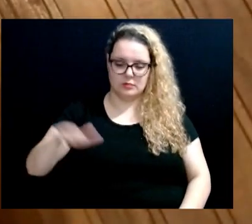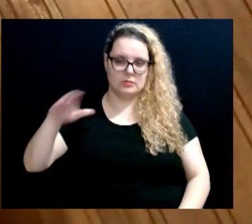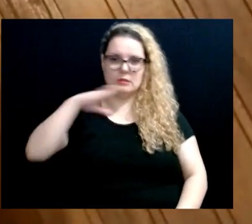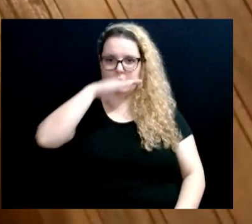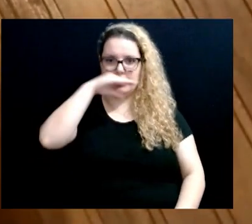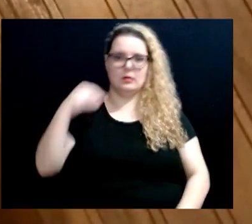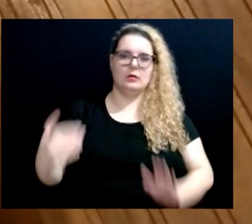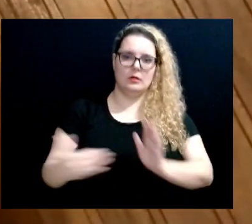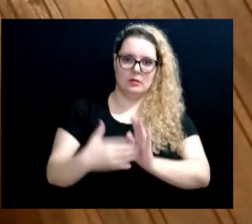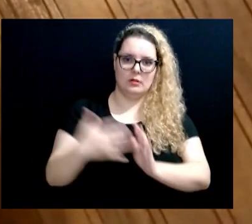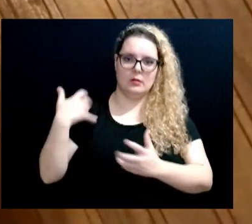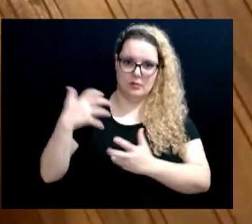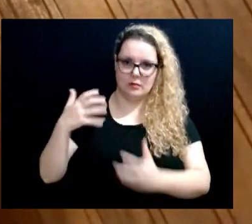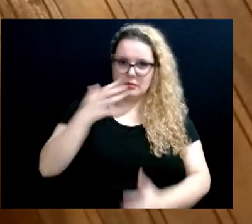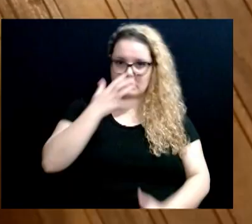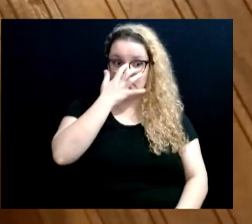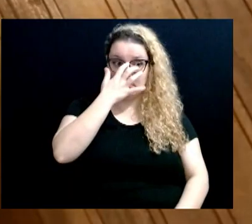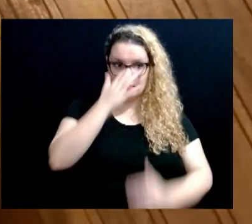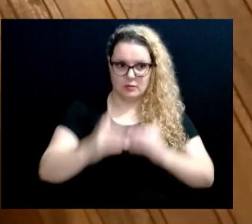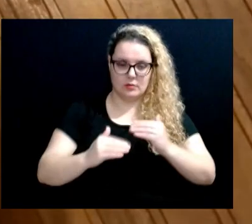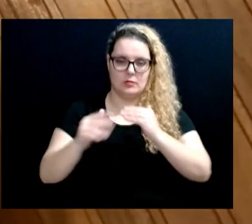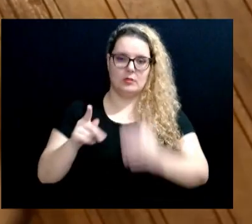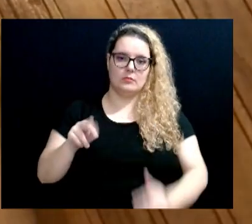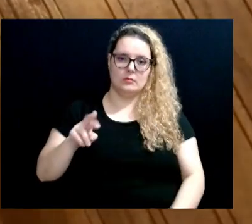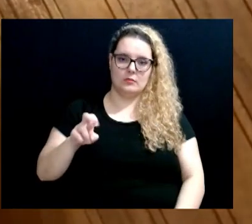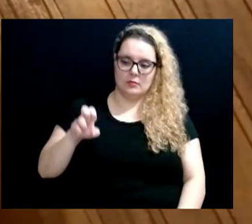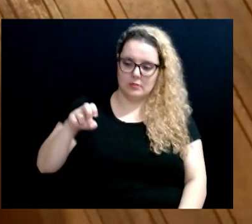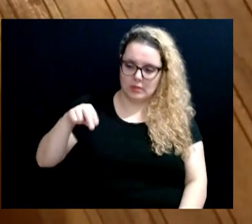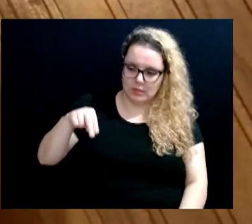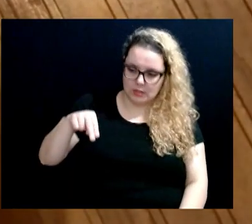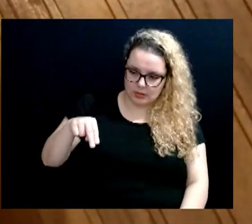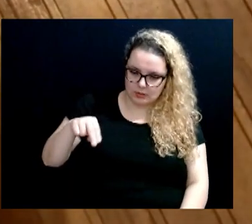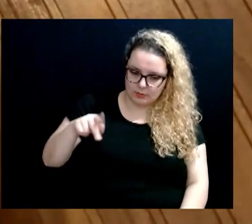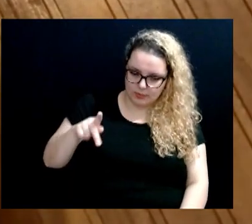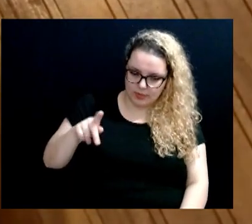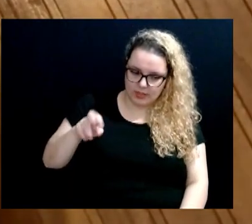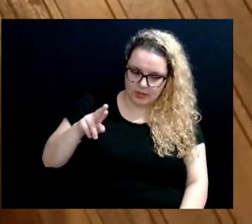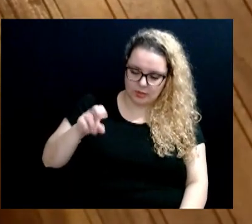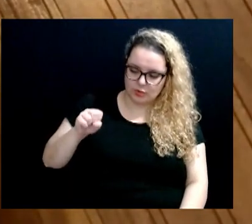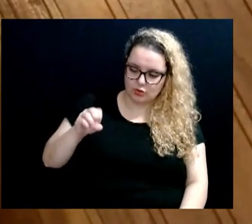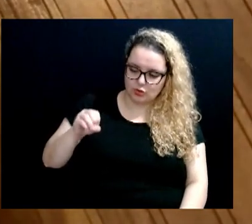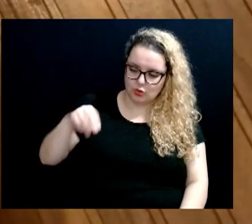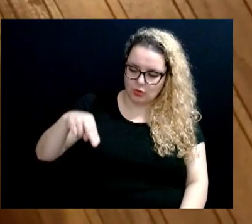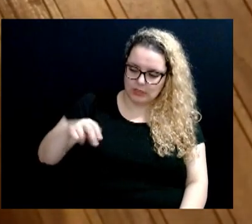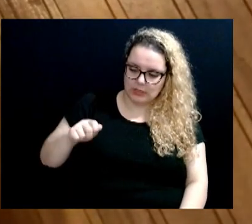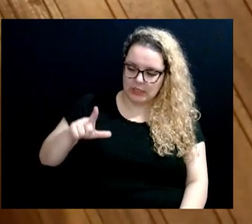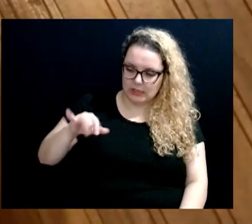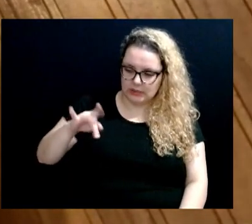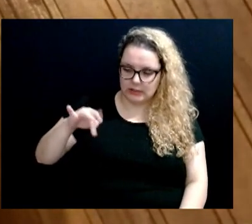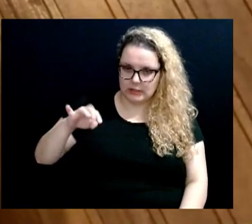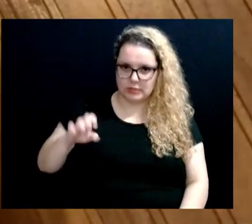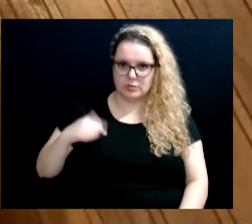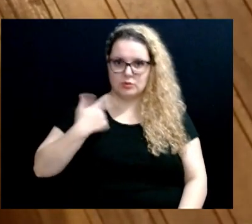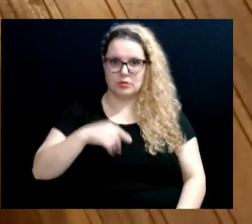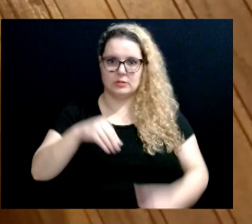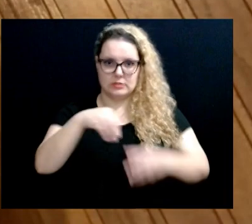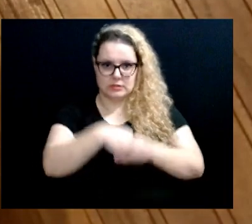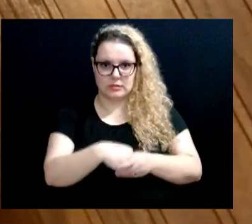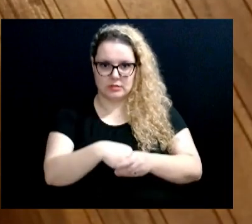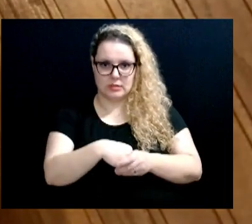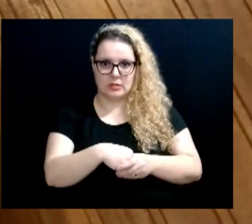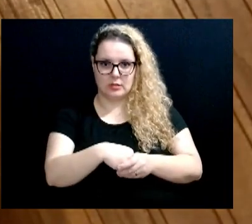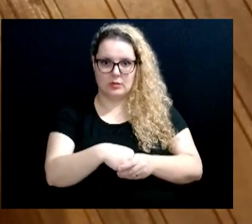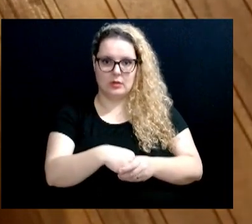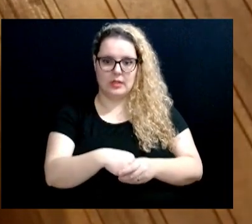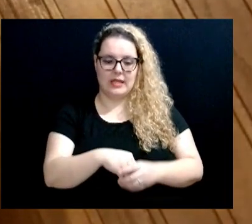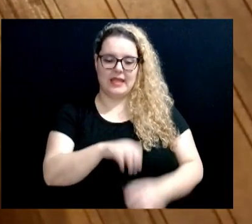formação da personalidade. Na personalidade narcisista, nós temos esse padrão egóico, né? Que